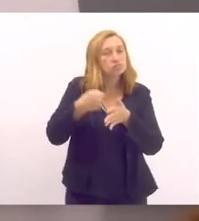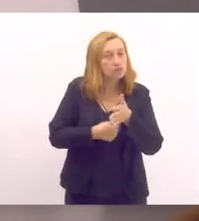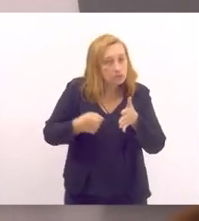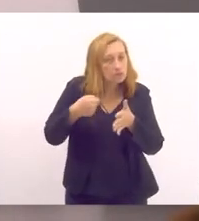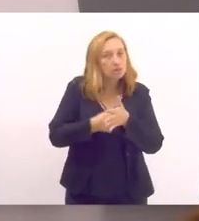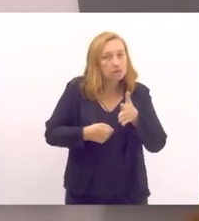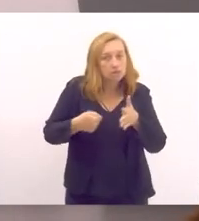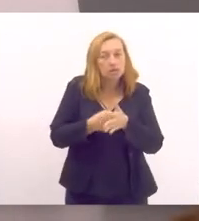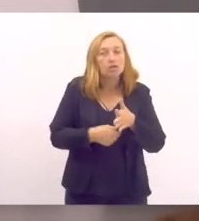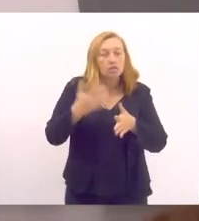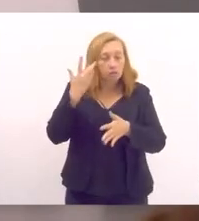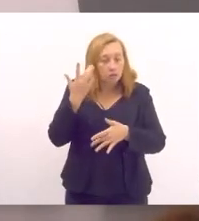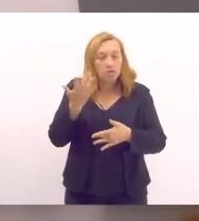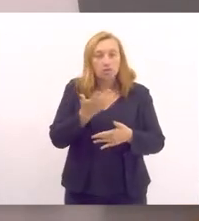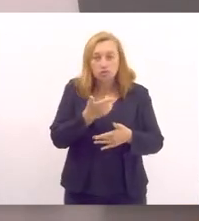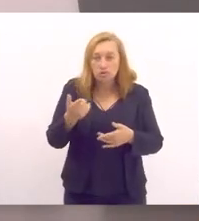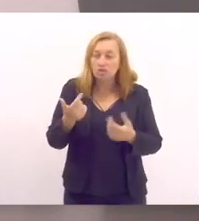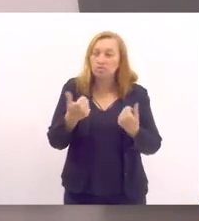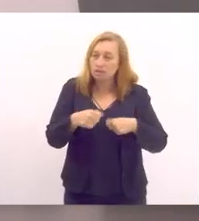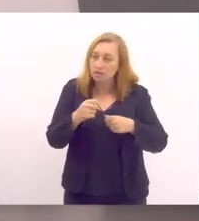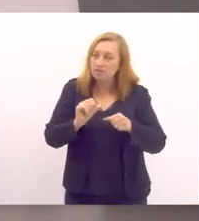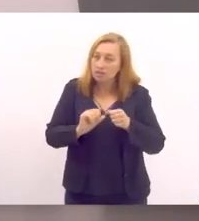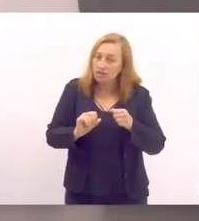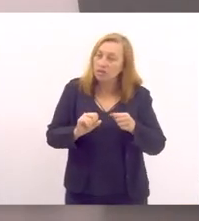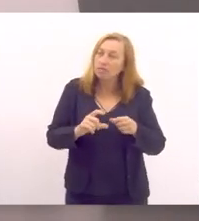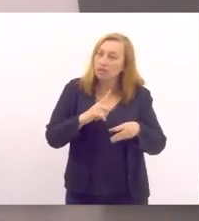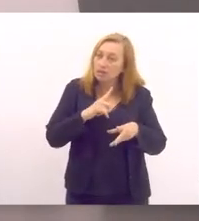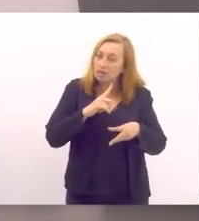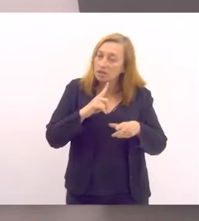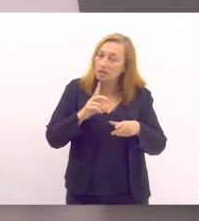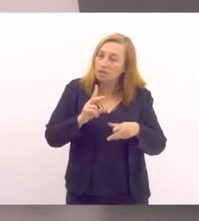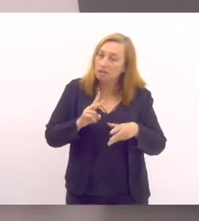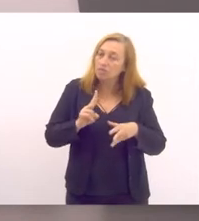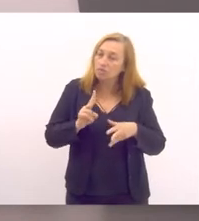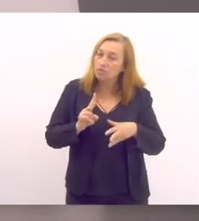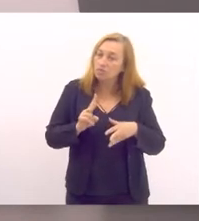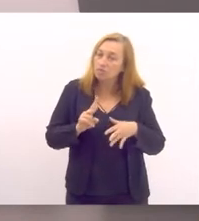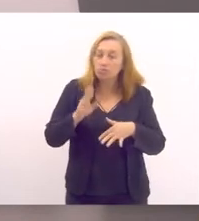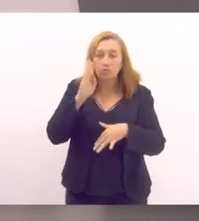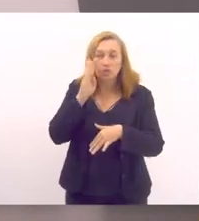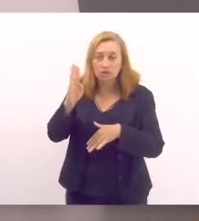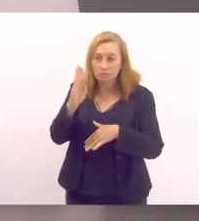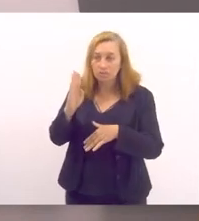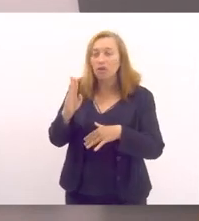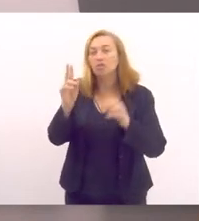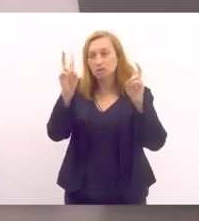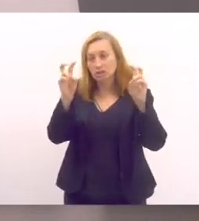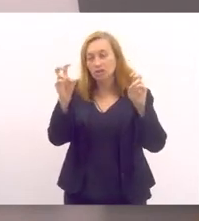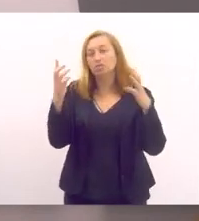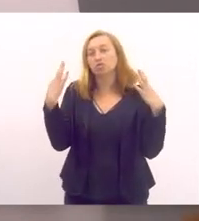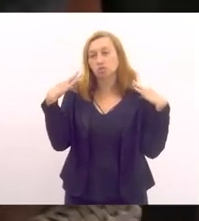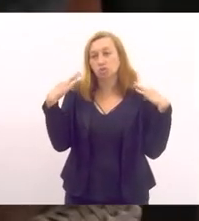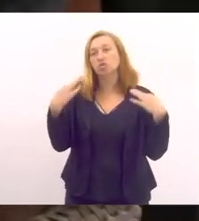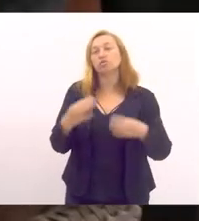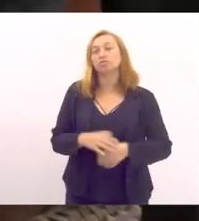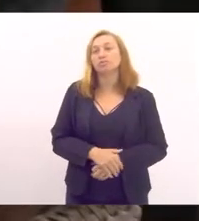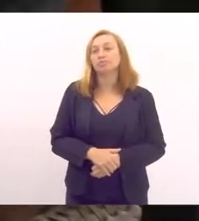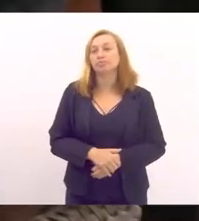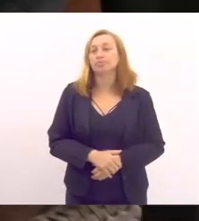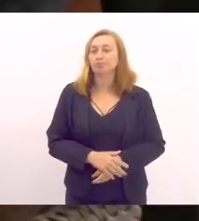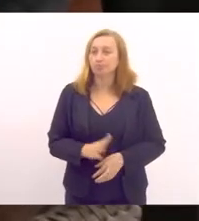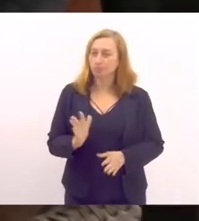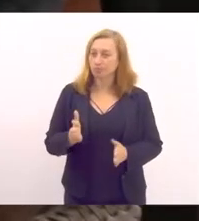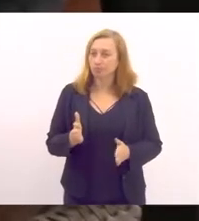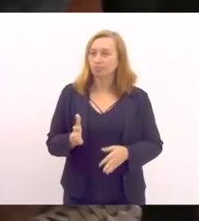categoria, o trade turístico tem que fazer para se manter sempre uma pasta exclusiva de turismo, secretaria própria. Hoje a gente